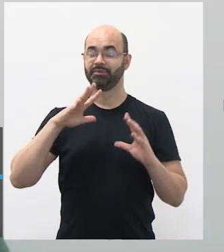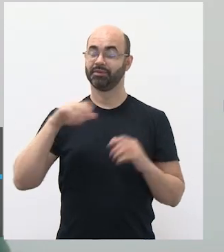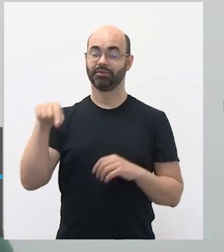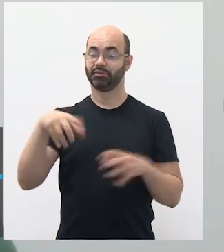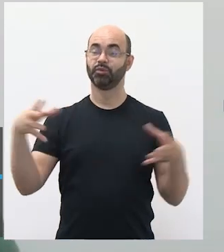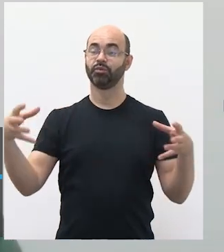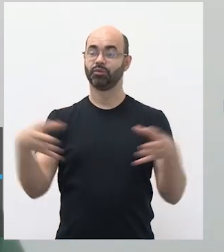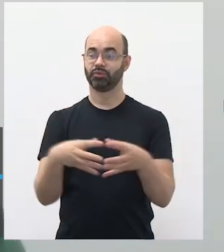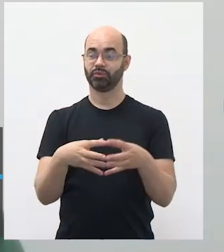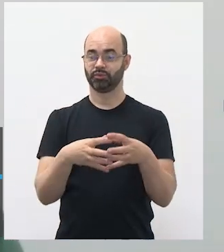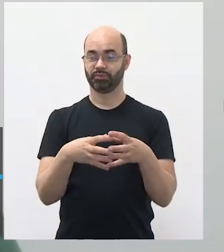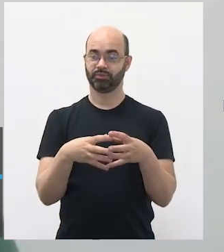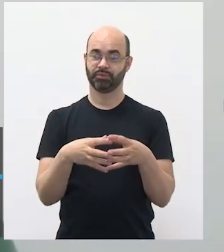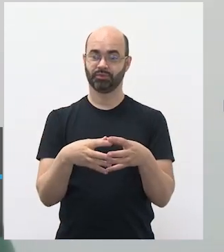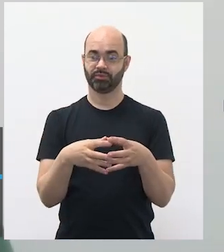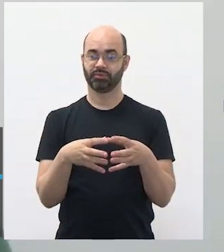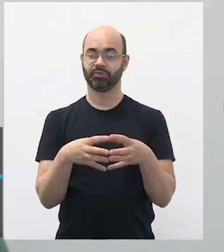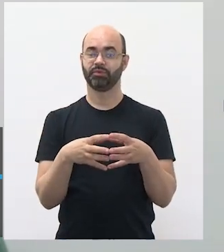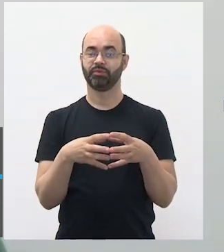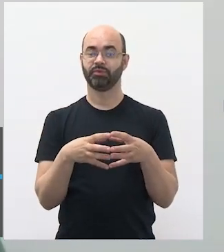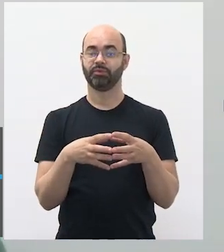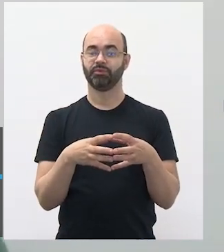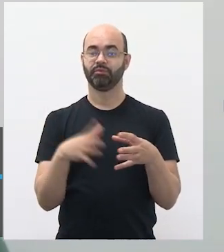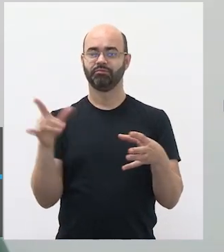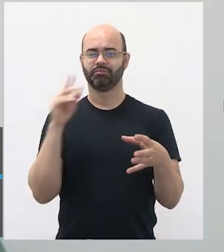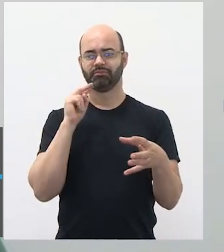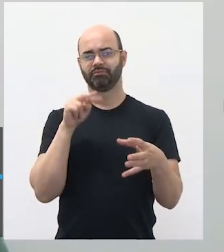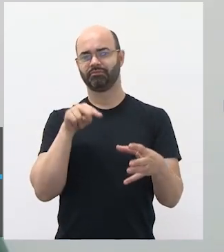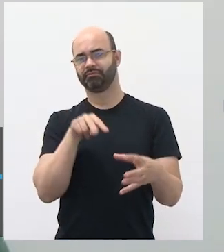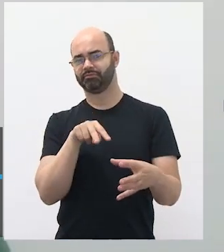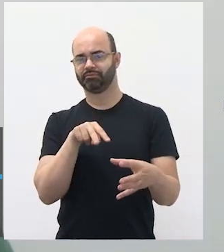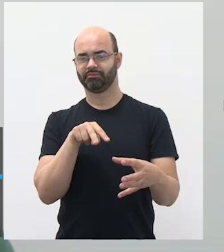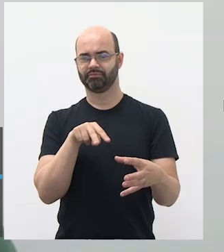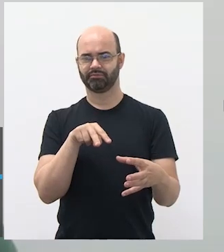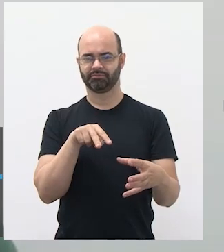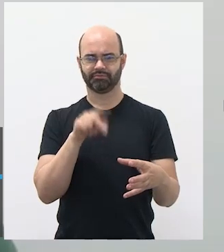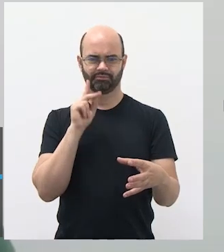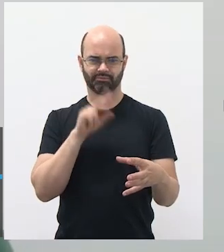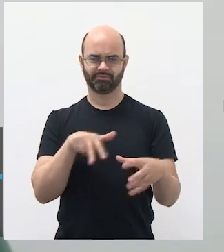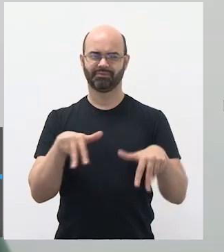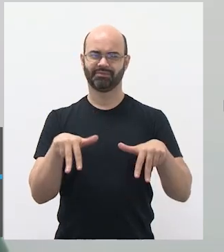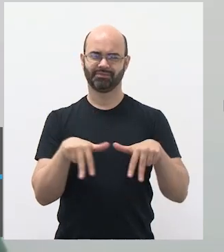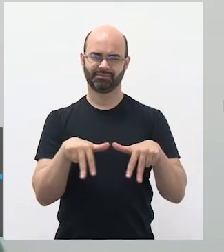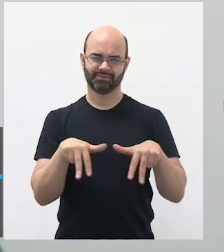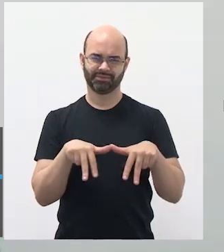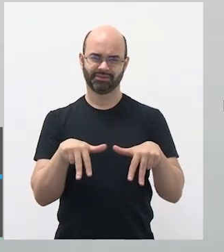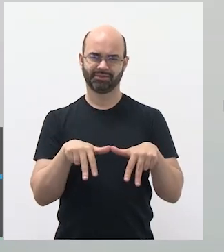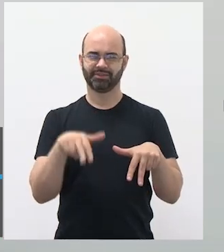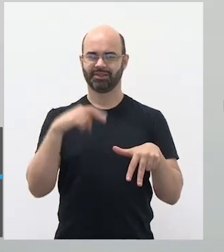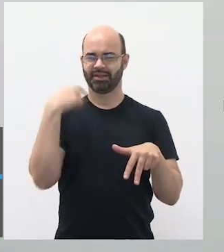aí, quando você olha para esse recorte étnico-racial no que diz respeito à educação,